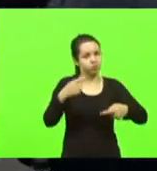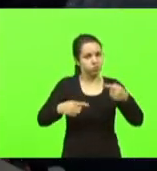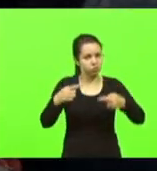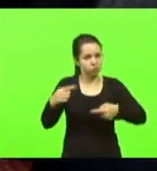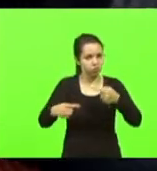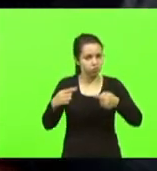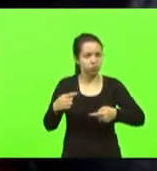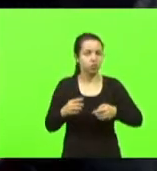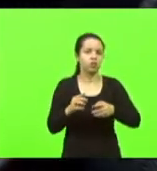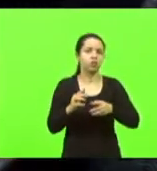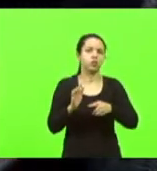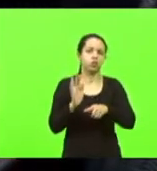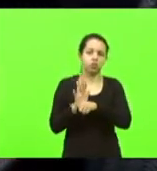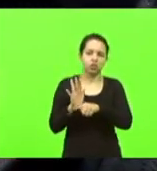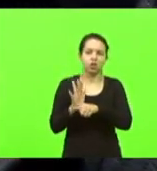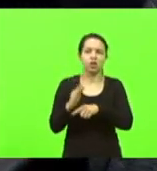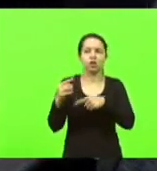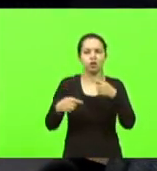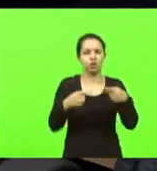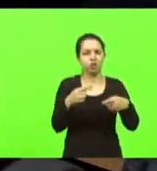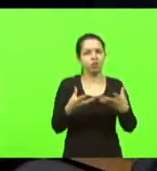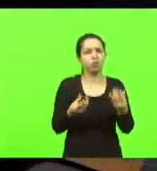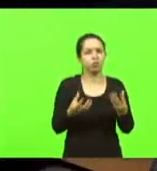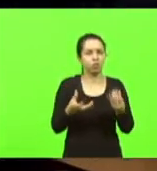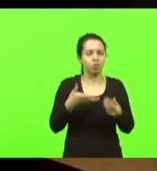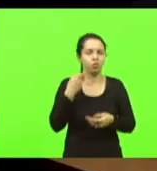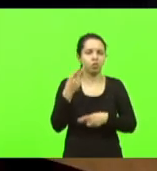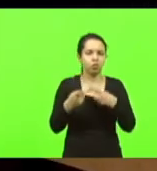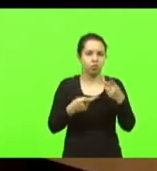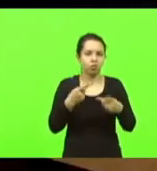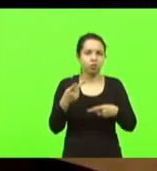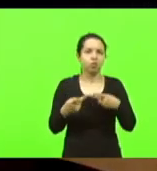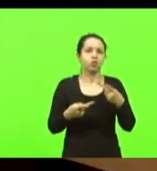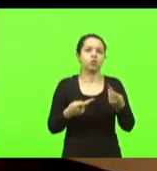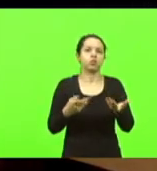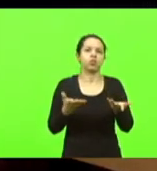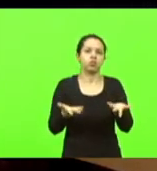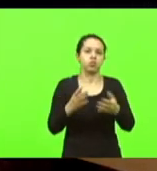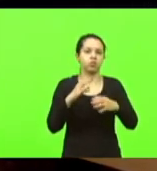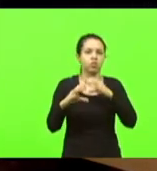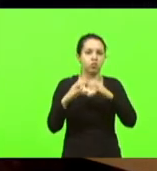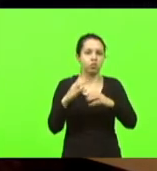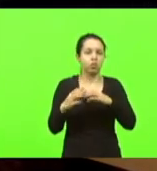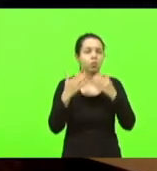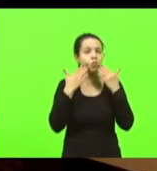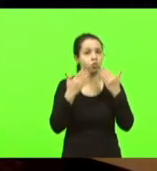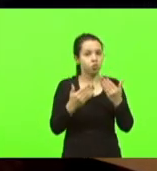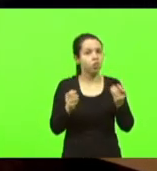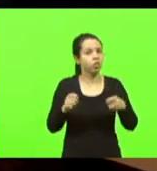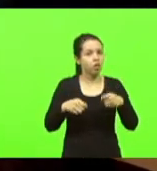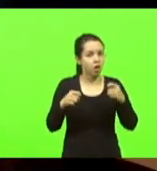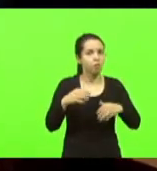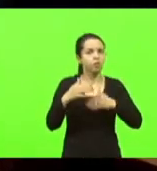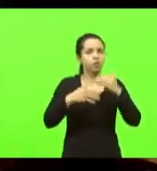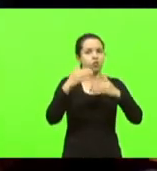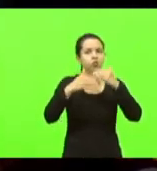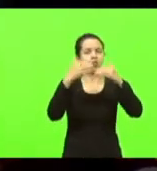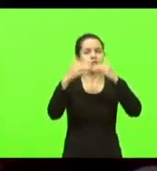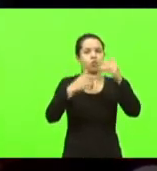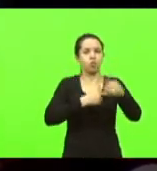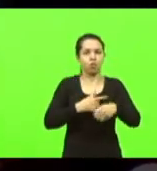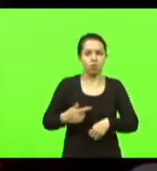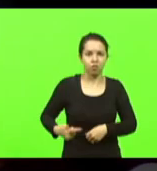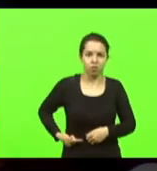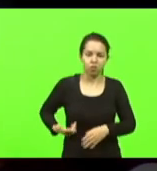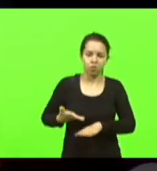contribuições mais uma vez o diálogo já demonstrou que dá para evoluir o governo entrou aqui